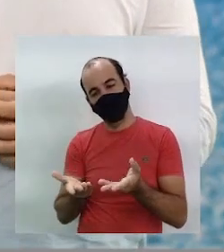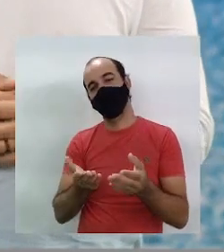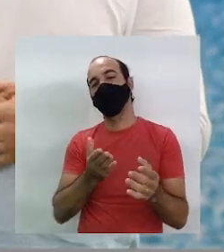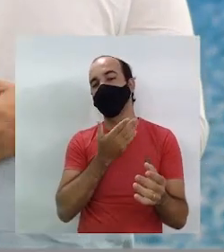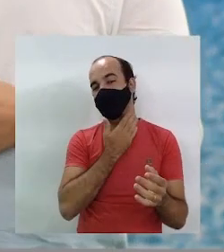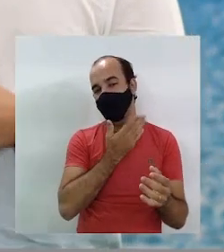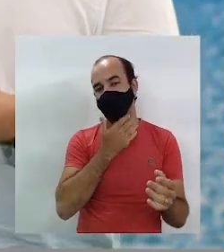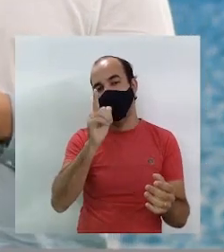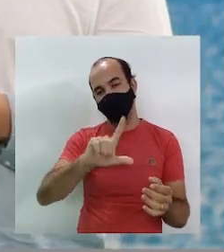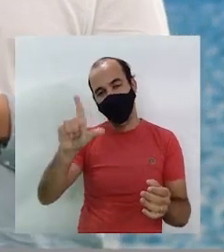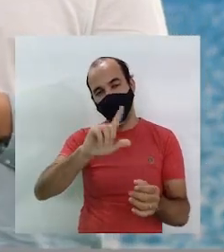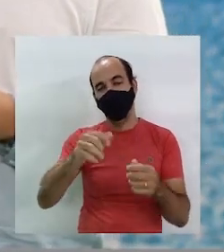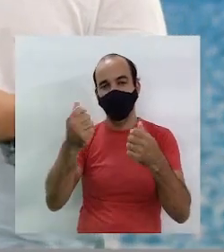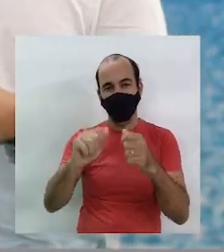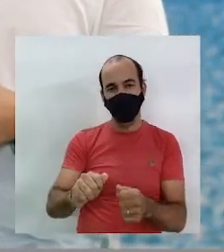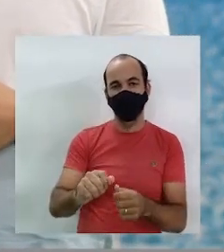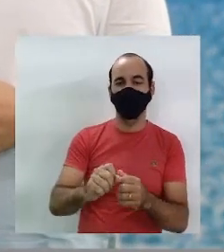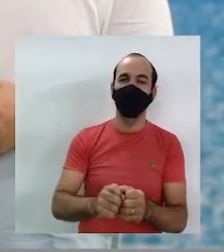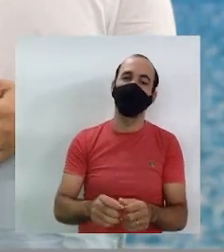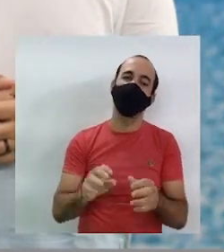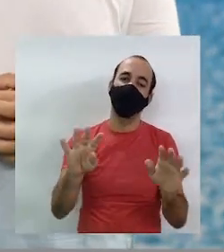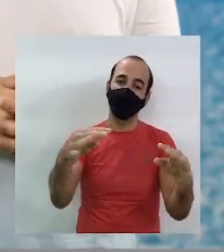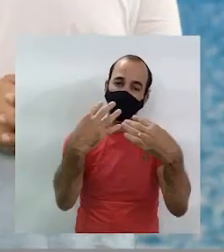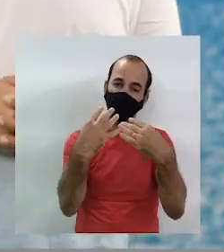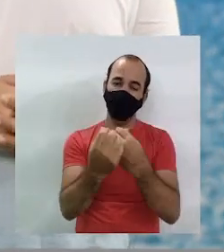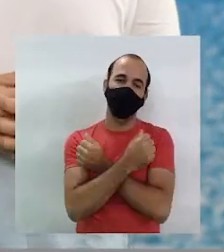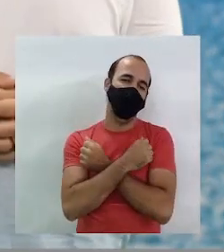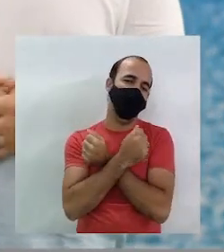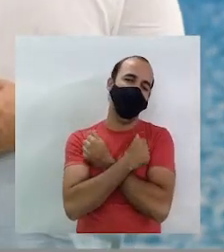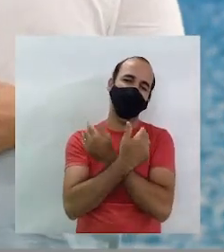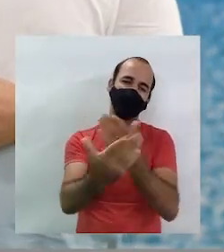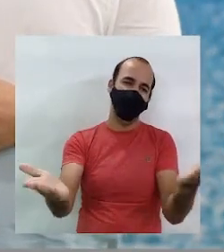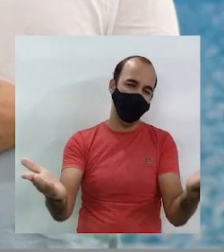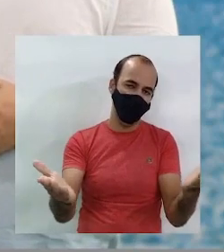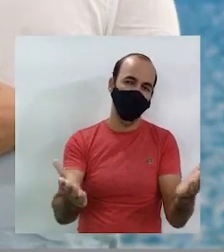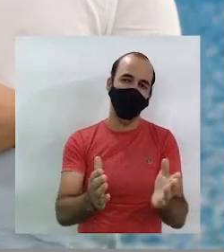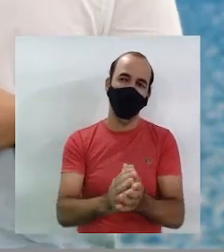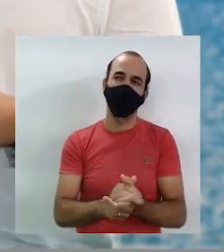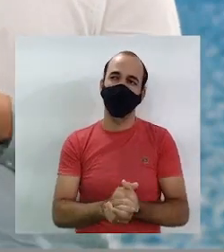mais sobre as artes, tá certo? Então, a todos vocês, um forte abraço do professor